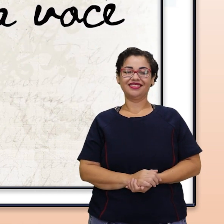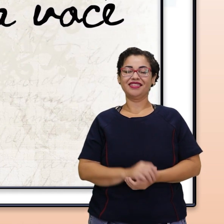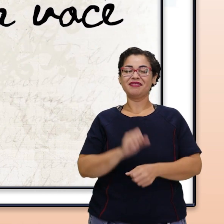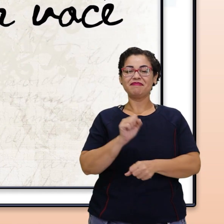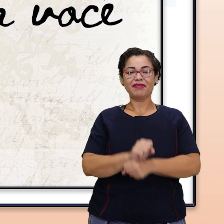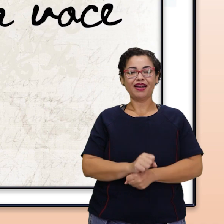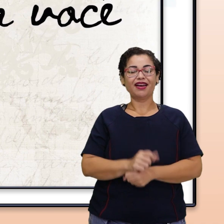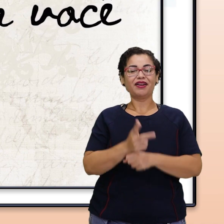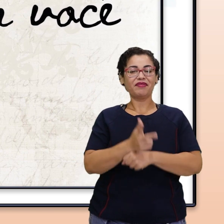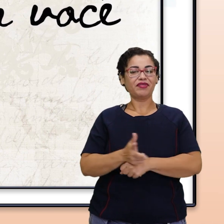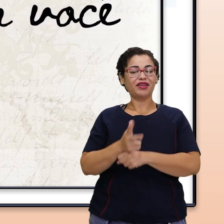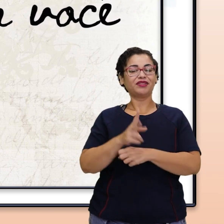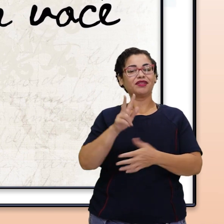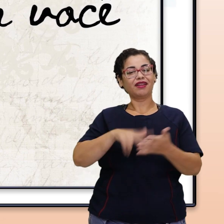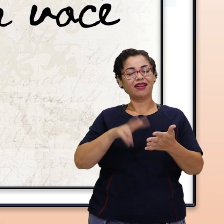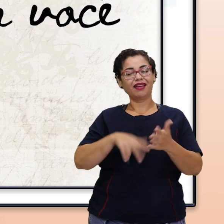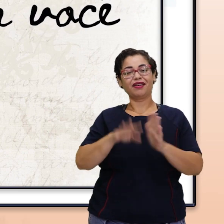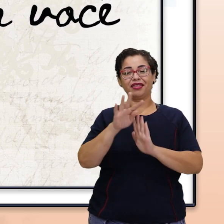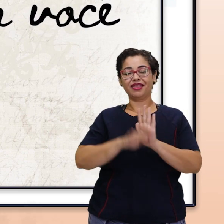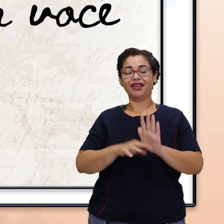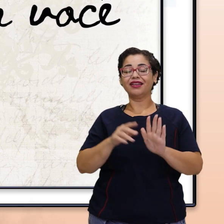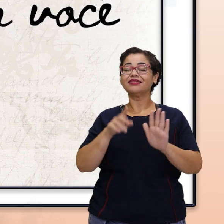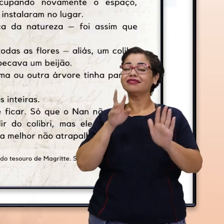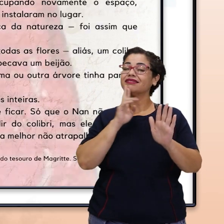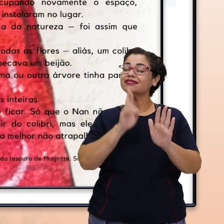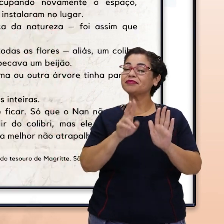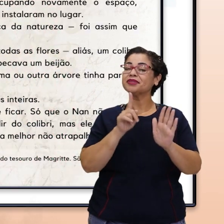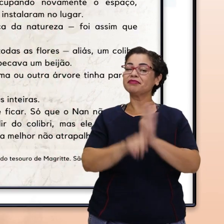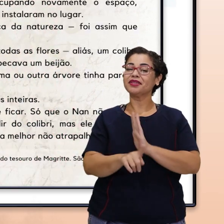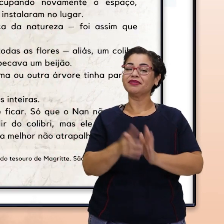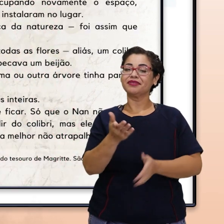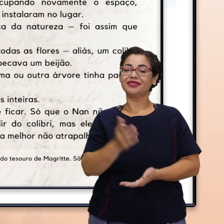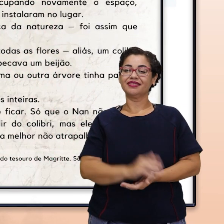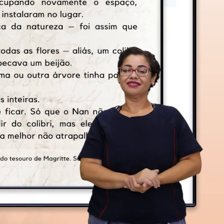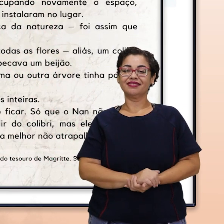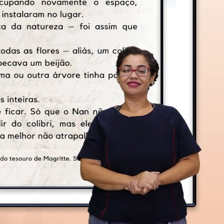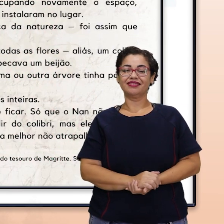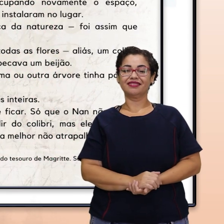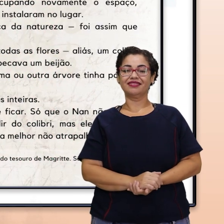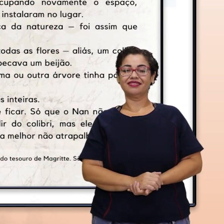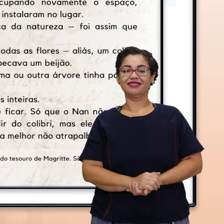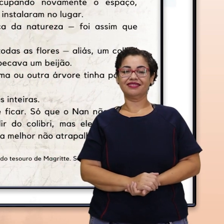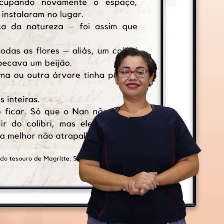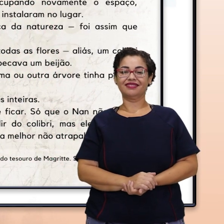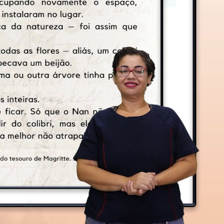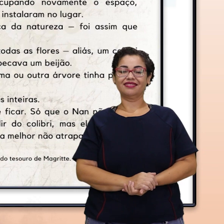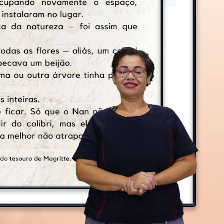Pause o vídeo, leia o texto e responda a pergunta.